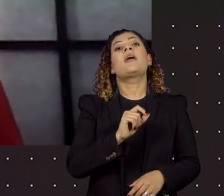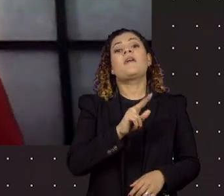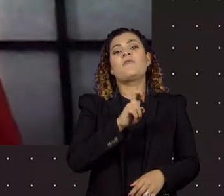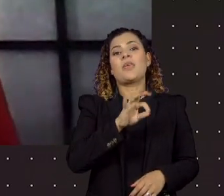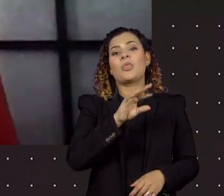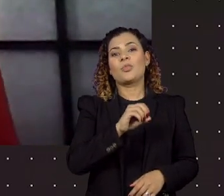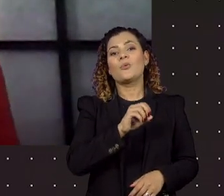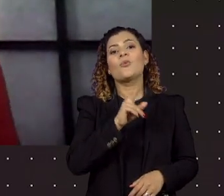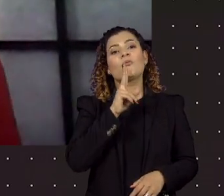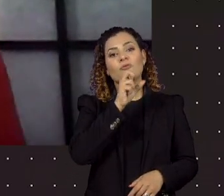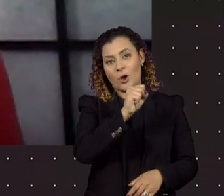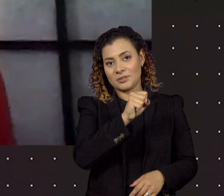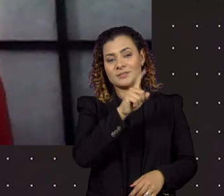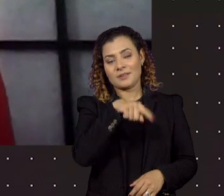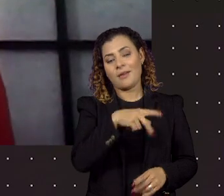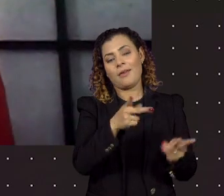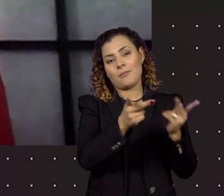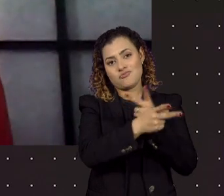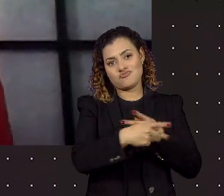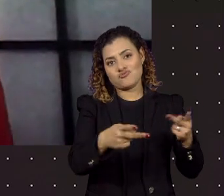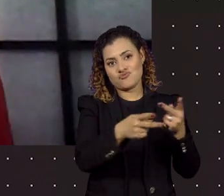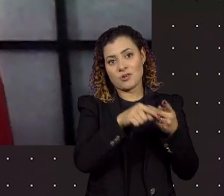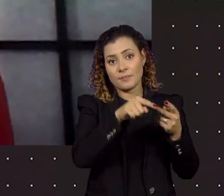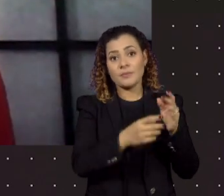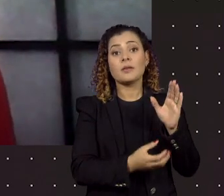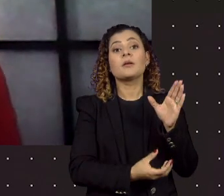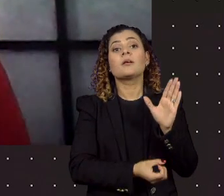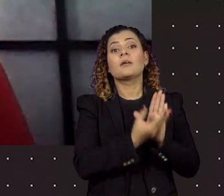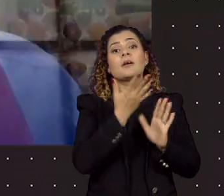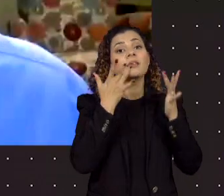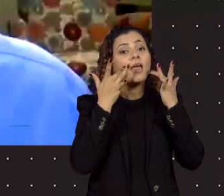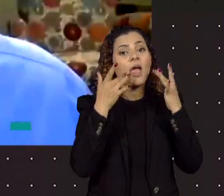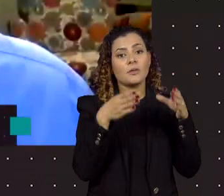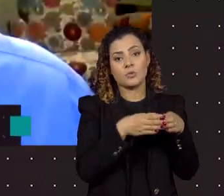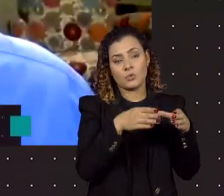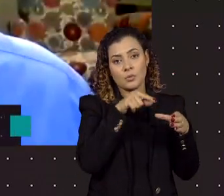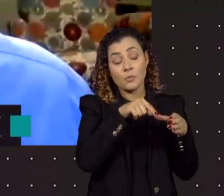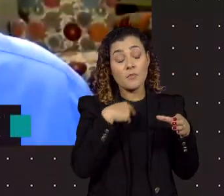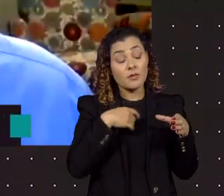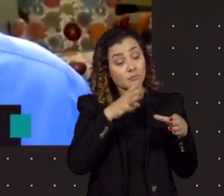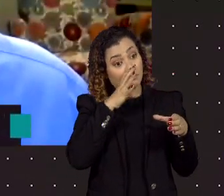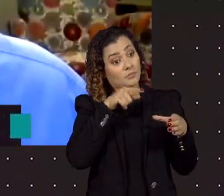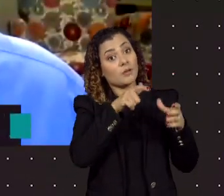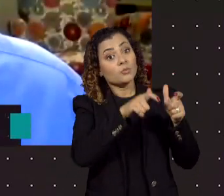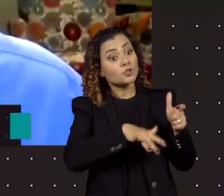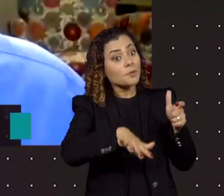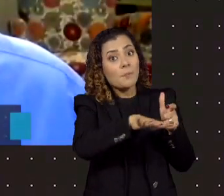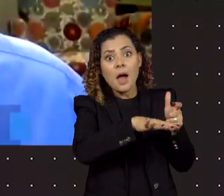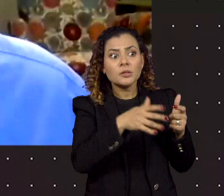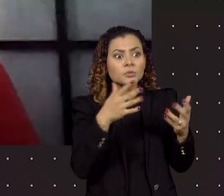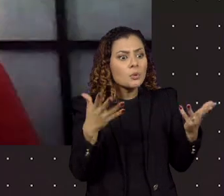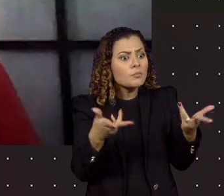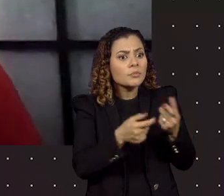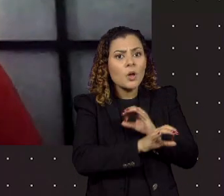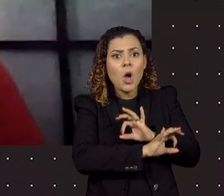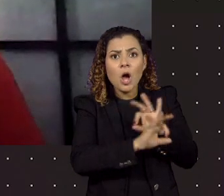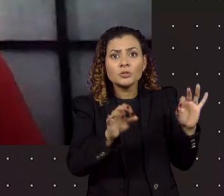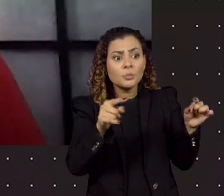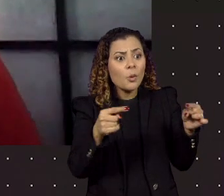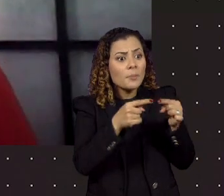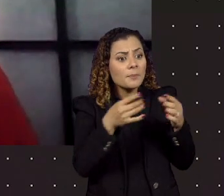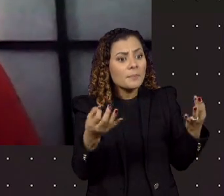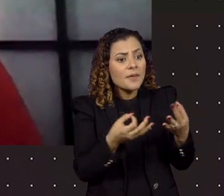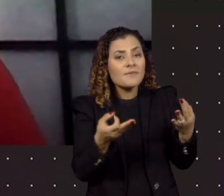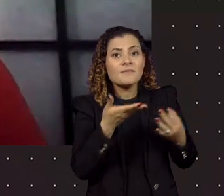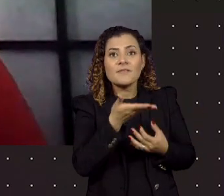e fiquei encantada com o espaço. O espaço do Vento Forte era um espaço que tinha muito a ver,